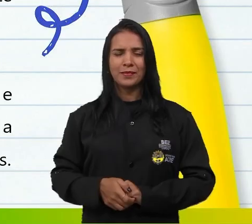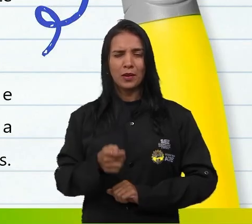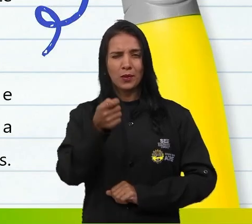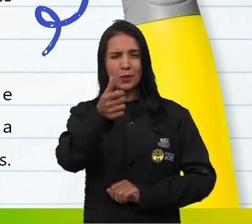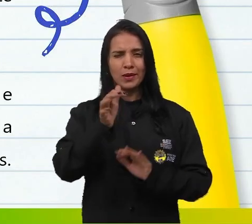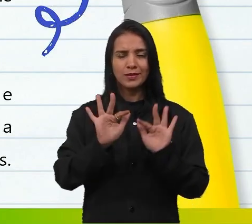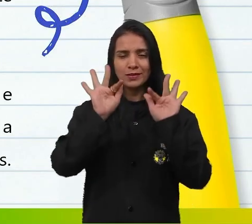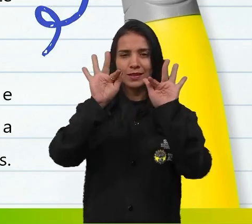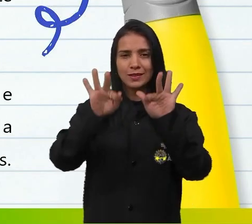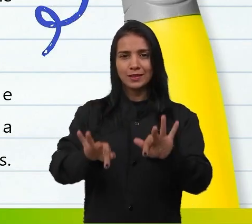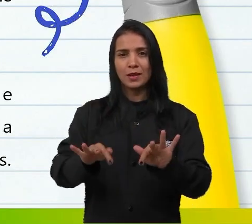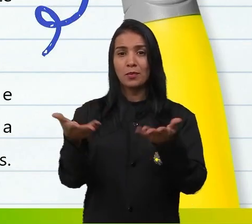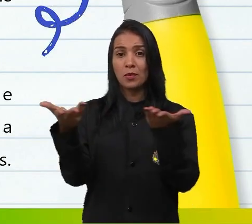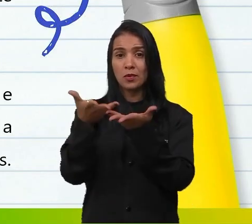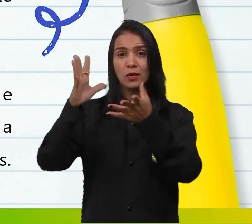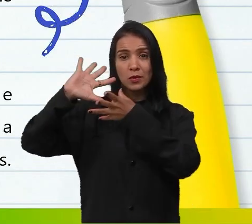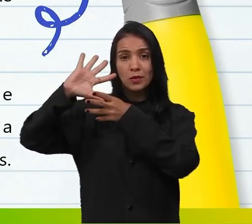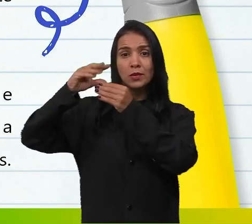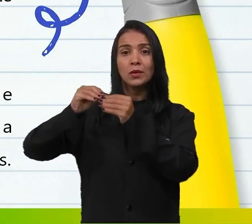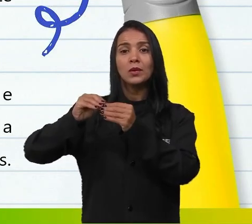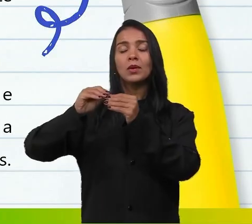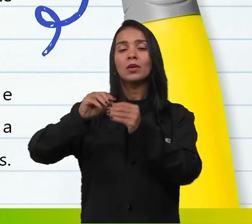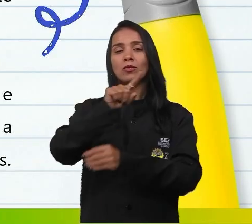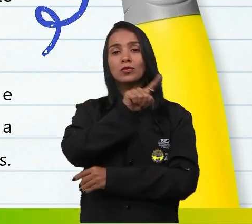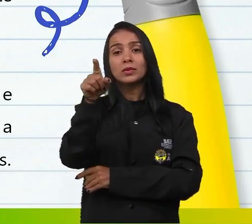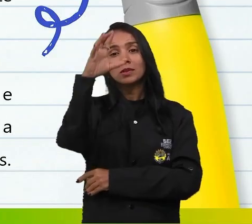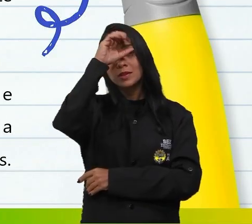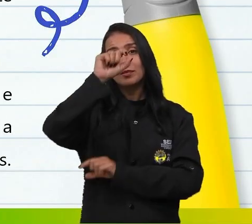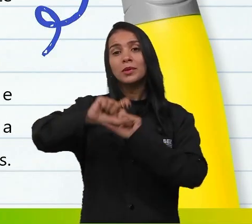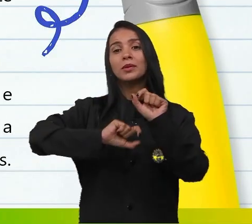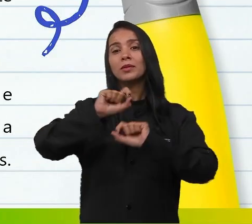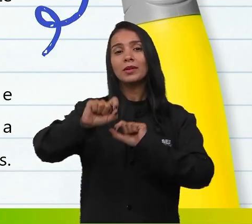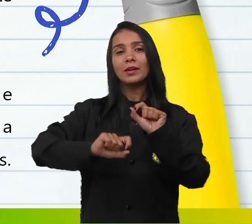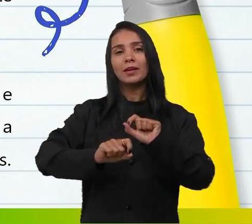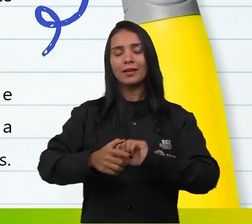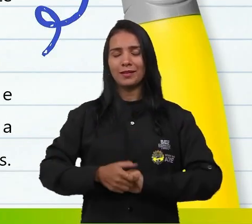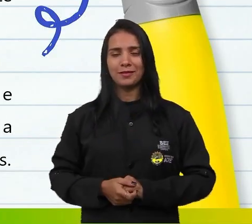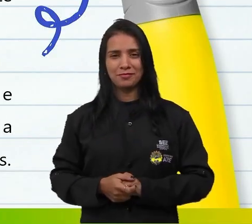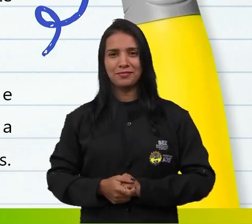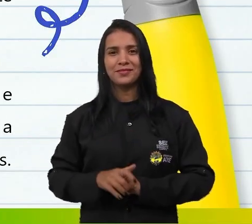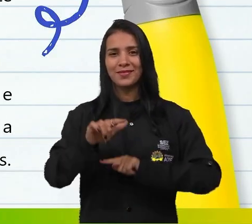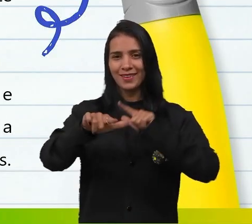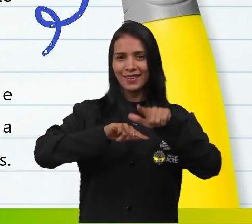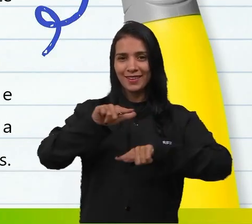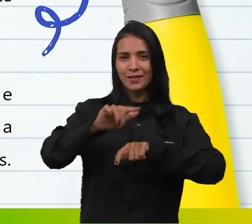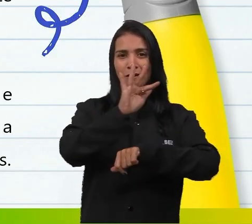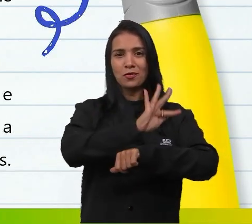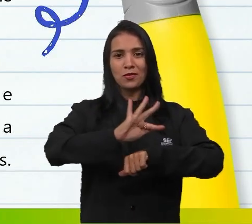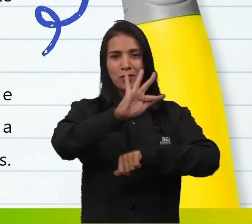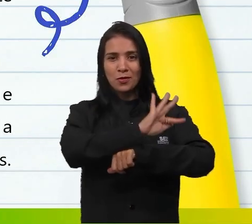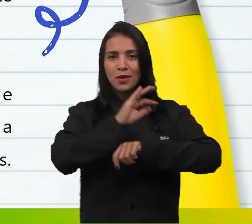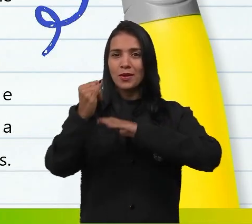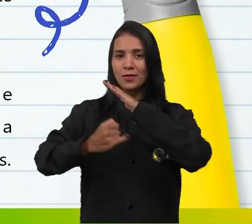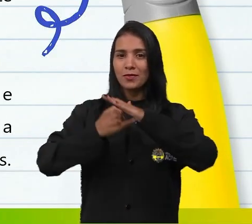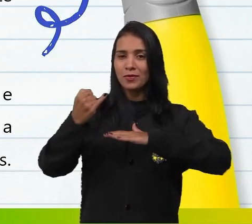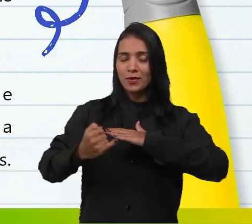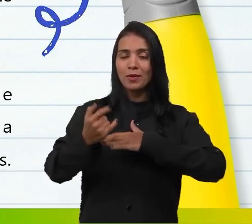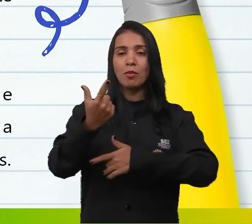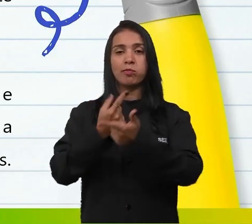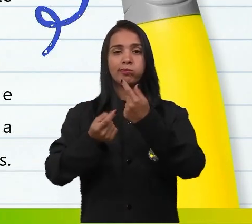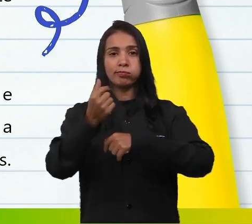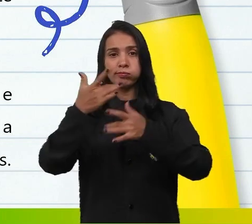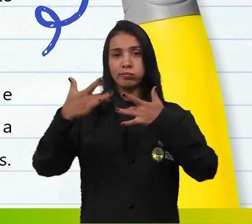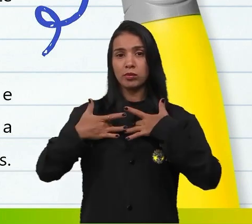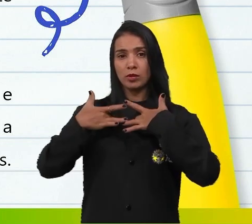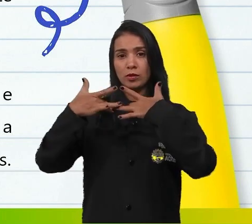nossa videoaula, você aprendeu que o trabalho formal, informal e a economia